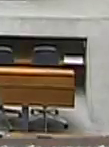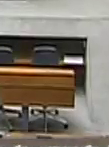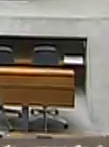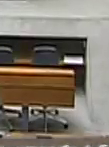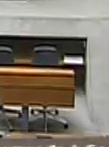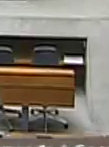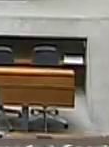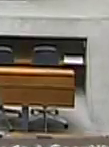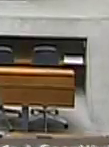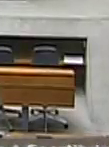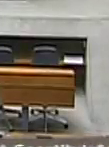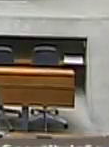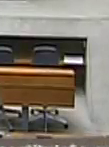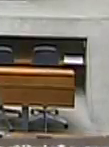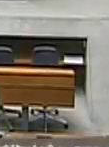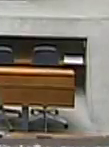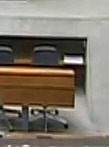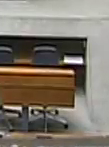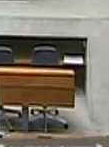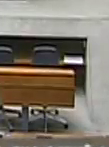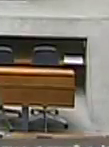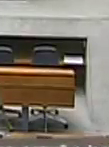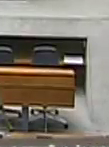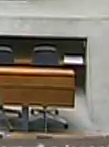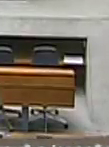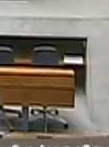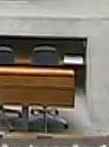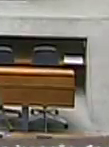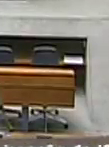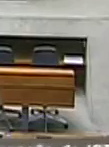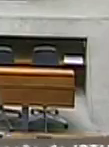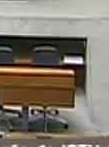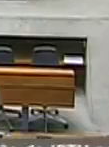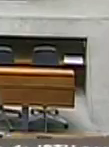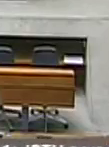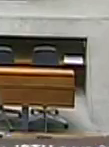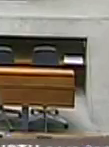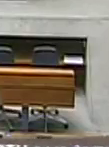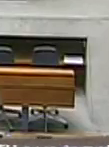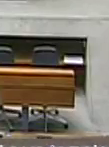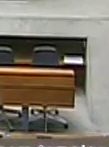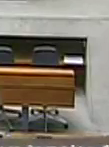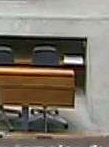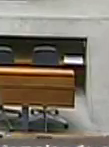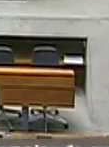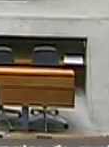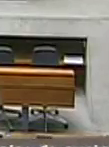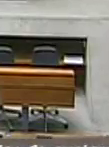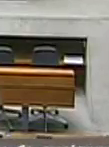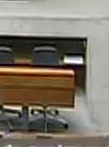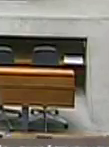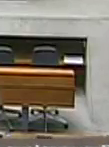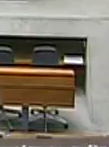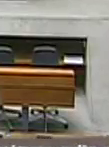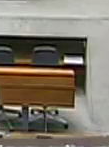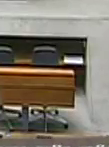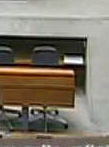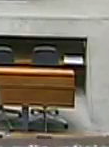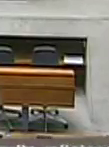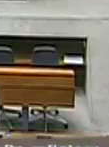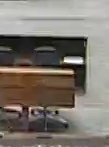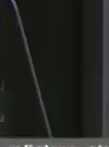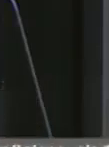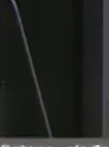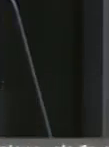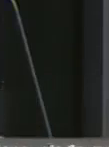do Átila Lins. Vamos então agora do Amazonas, vamos ao Rio de Janeiro com a deputada Benedita da Silva. Senhor